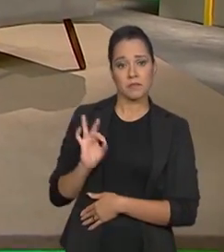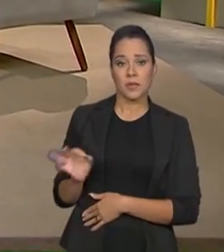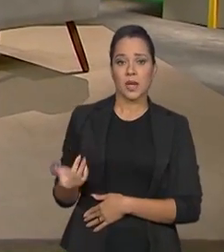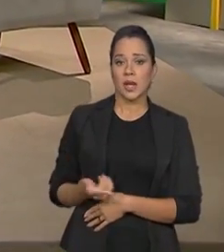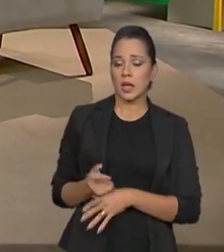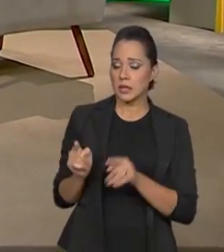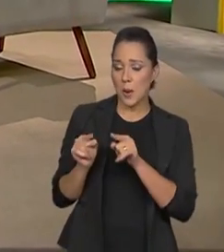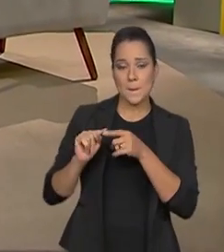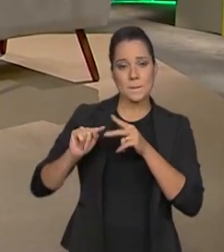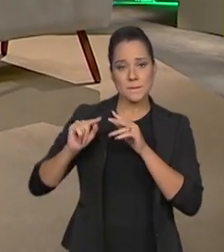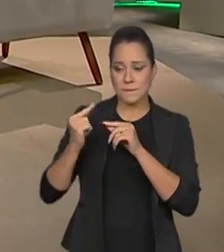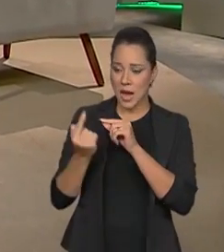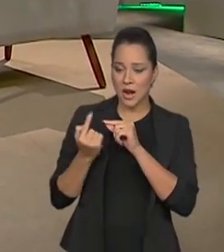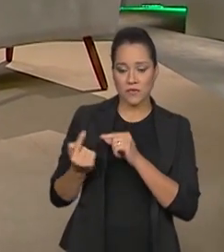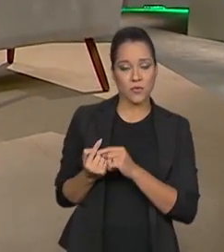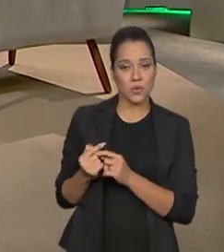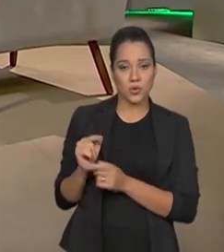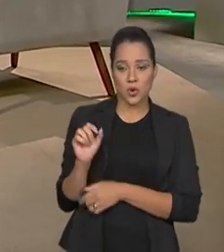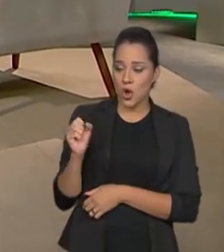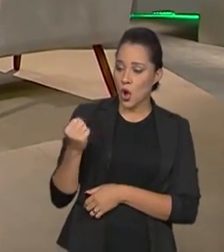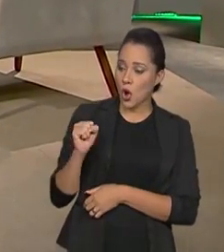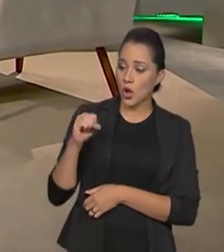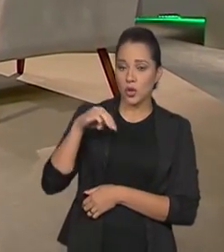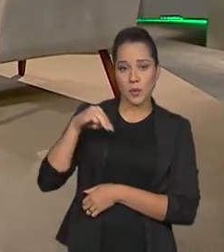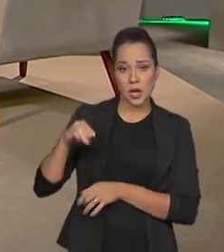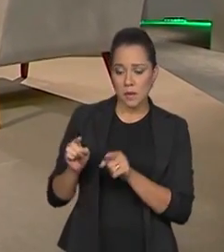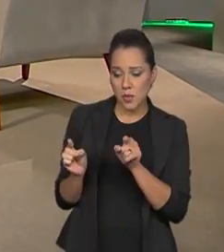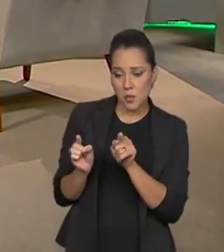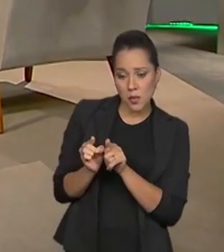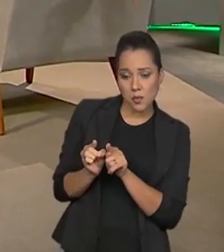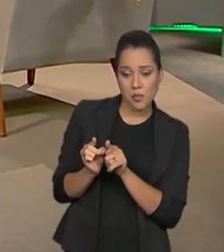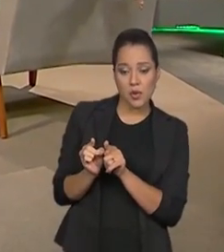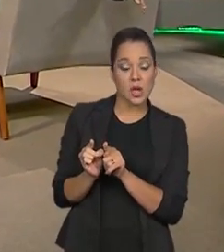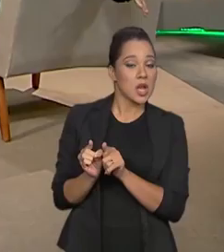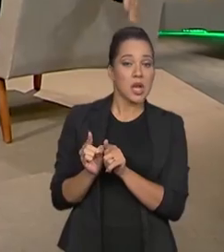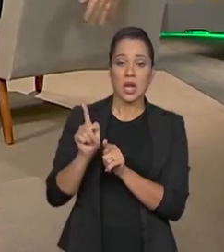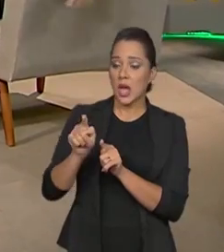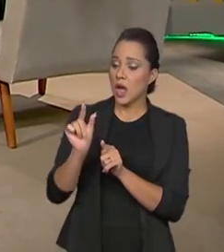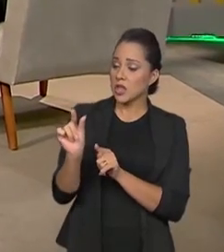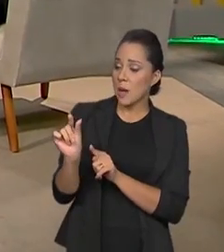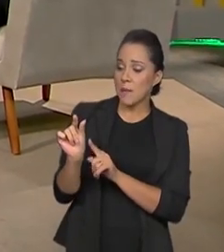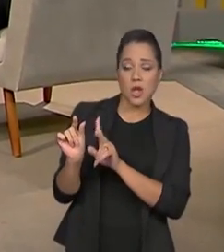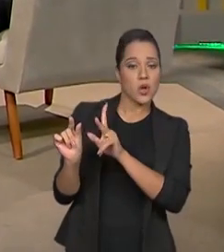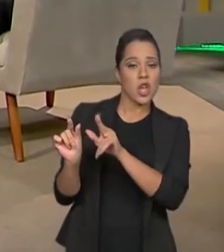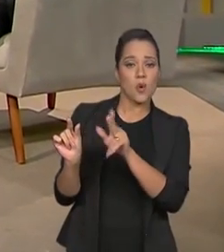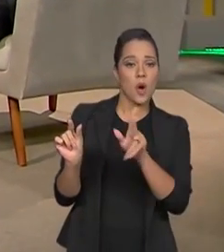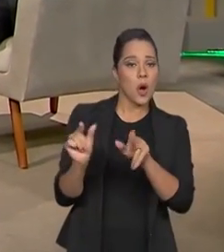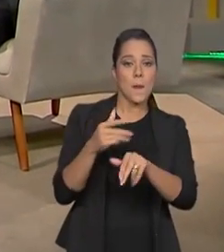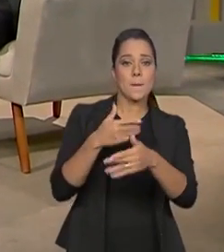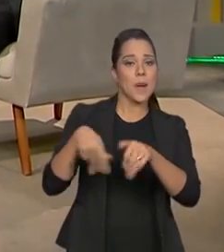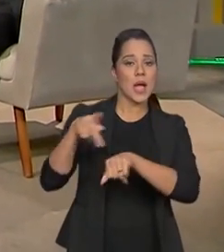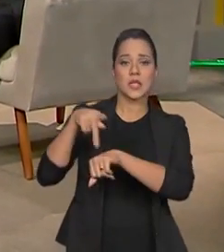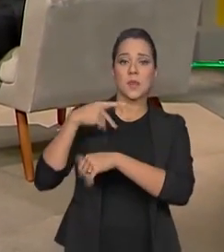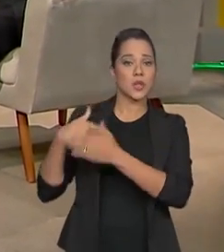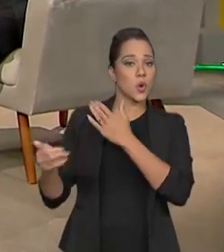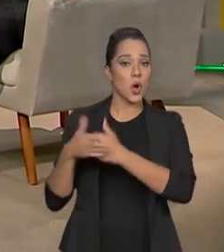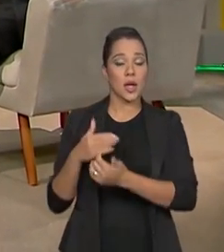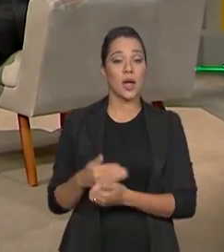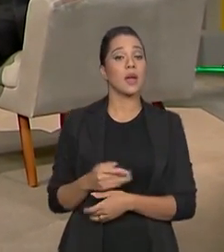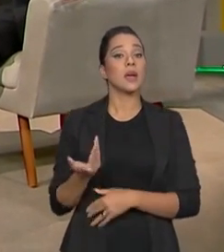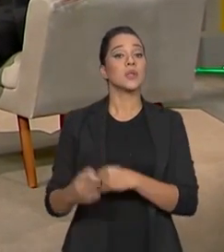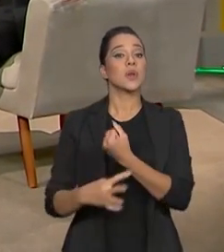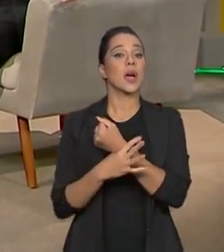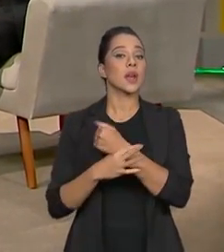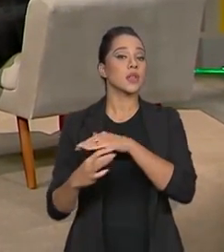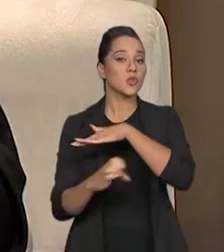parafusos de 8 mm é 8 mm no Brasil na China no Japão na Islândia onde for isso garante uma